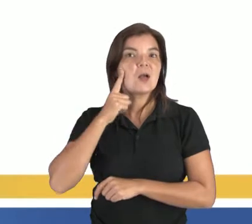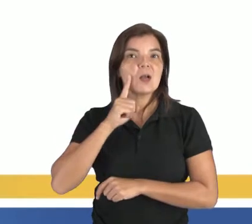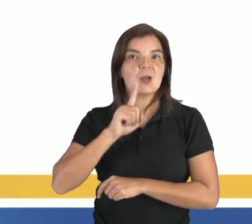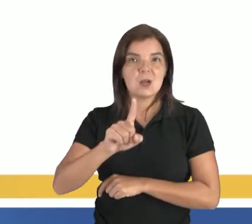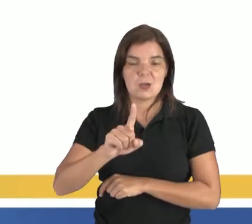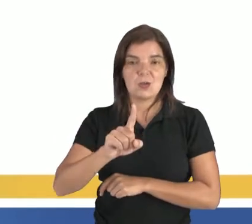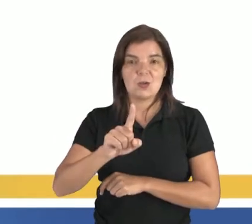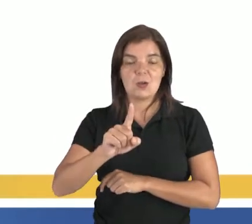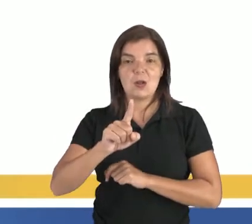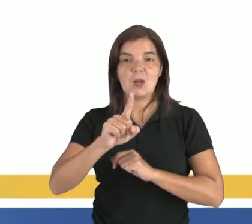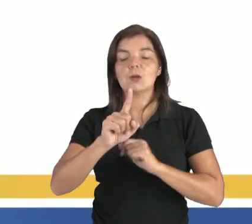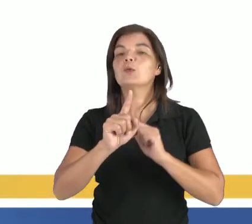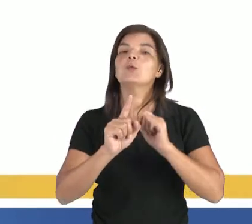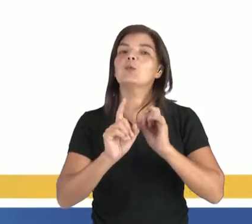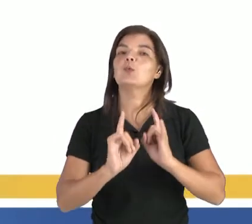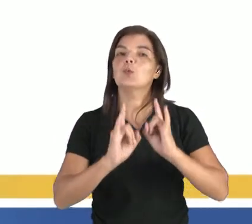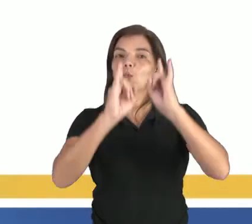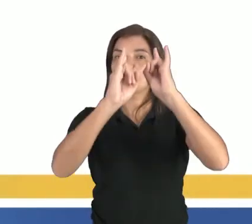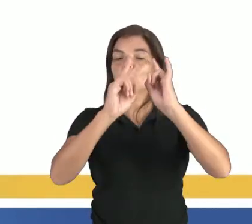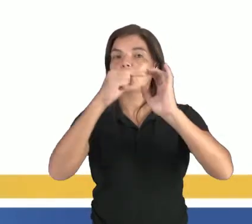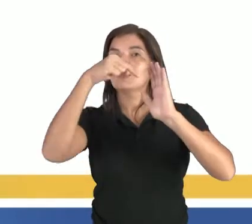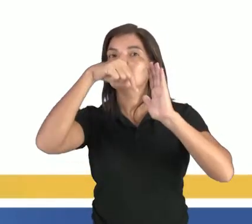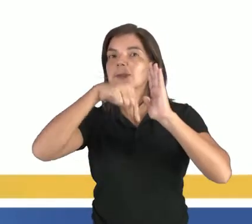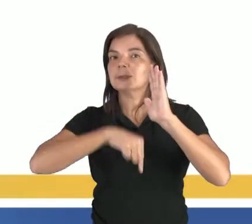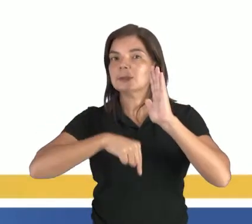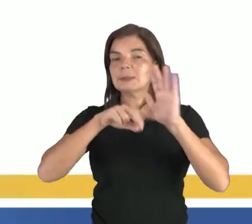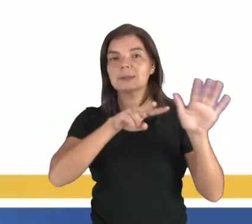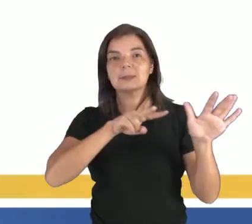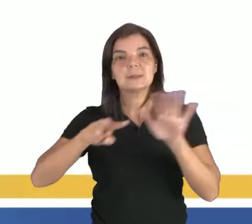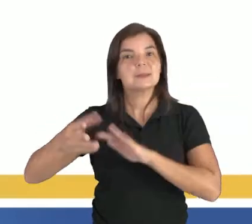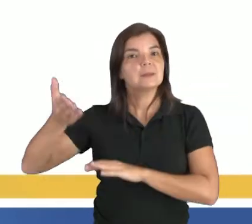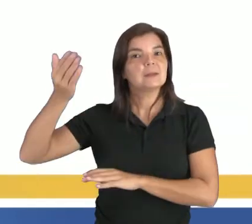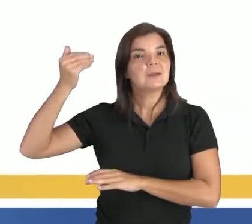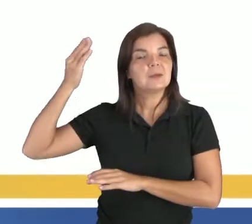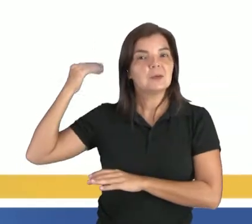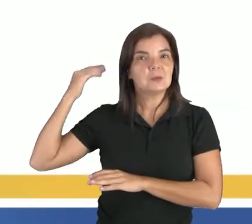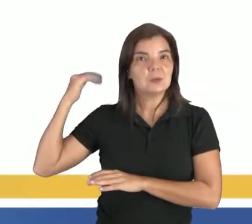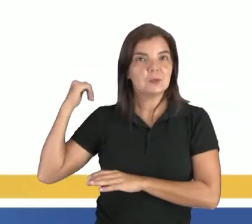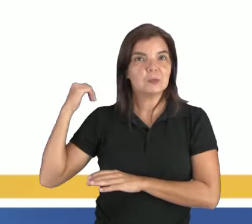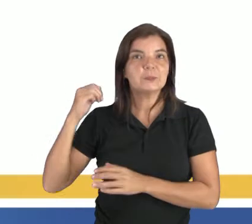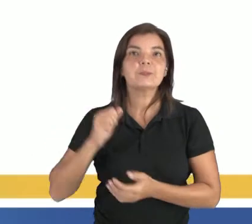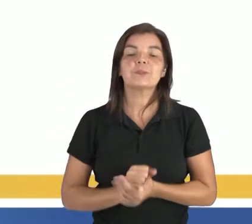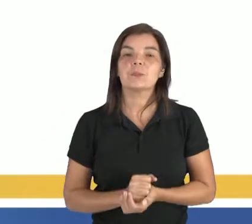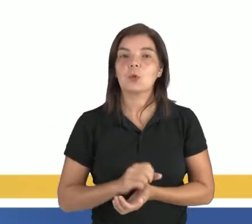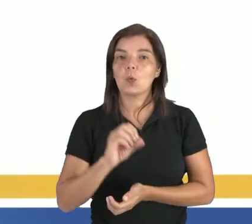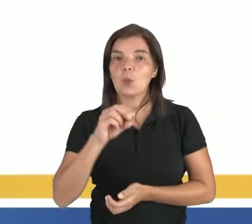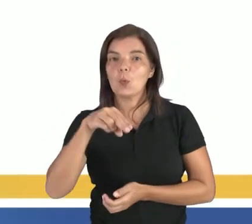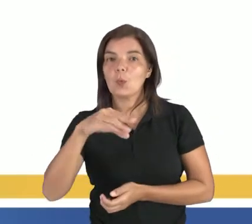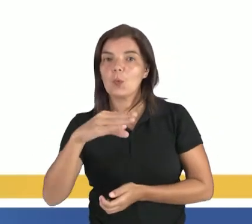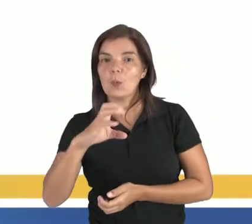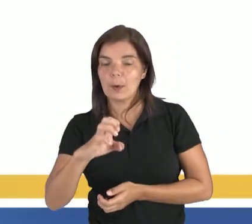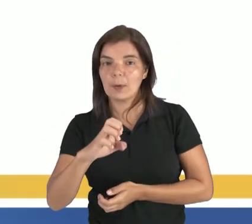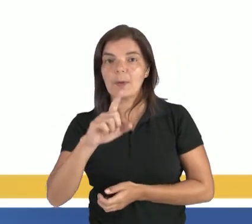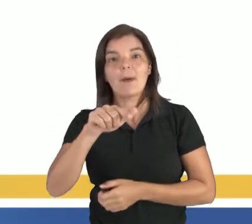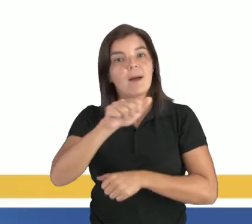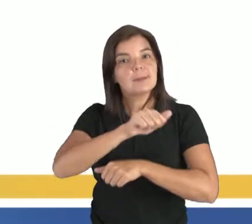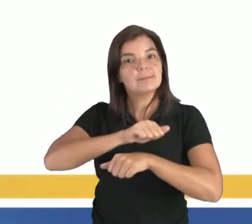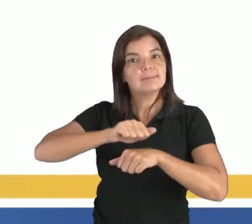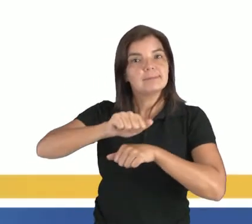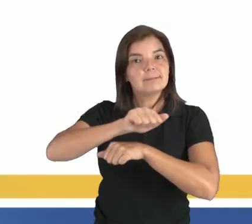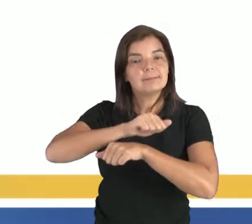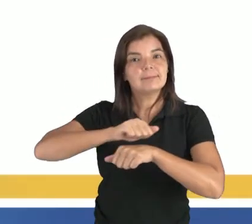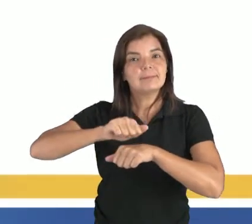no andar de baixo, lá semana passada. Eu usei aqui o once, que é um